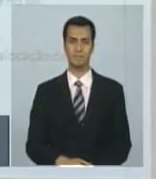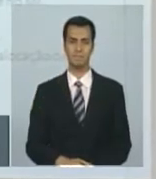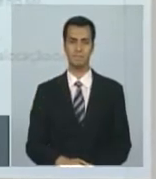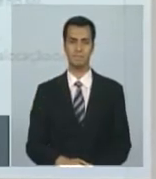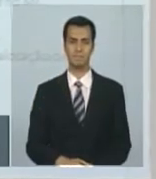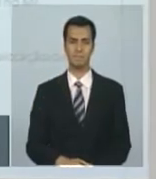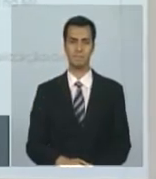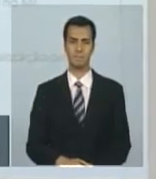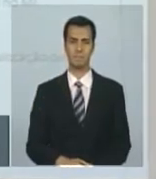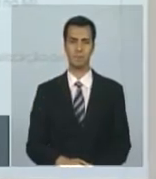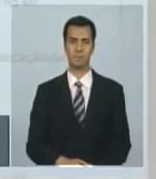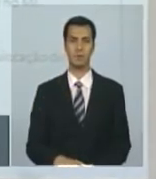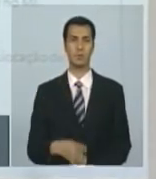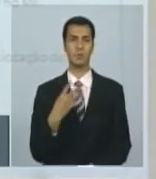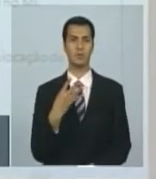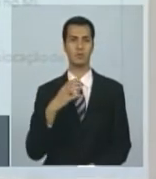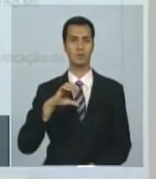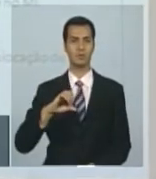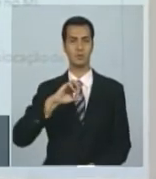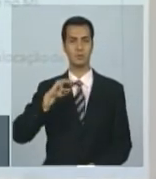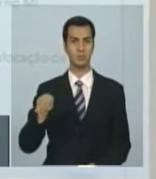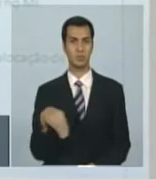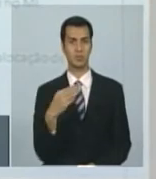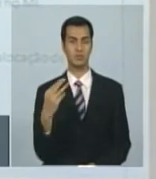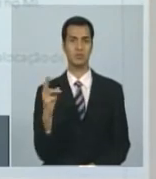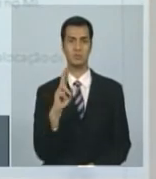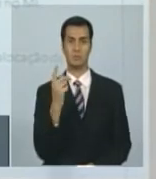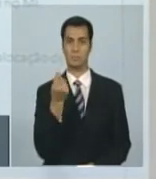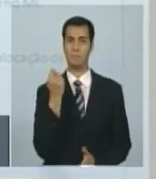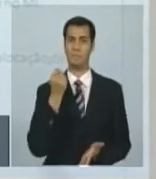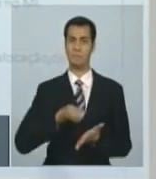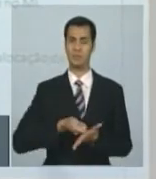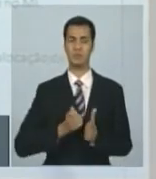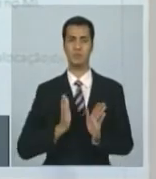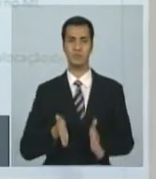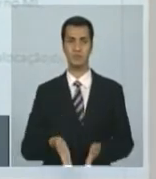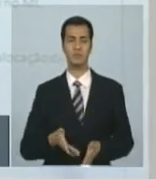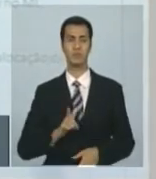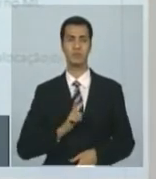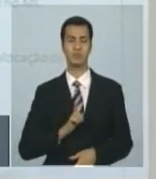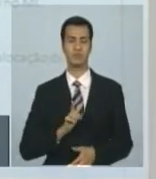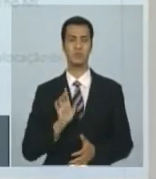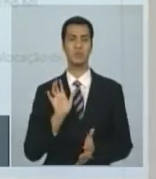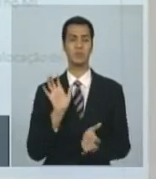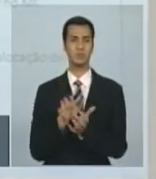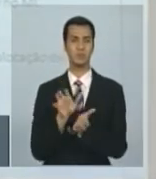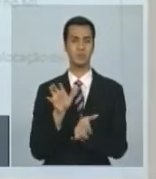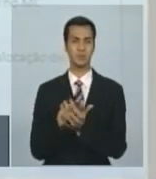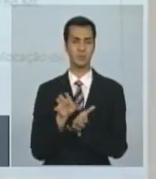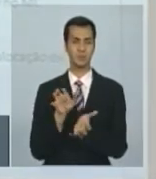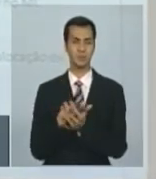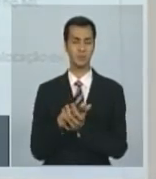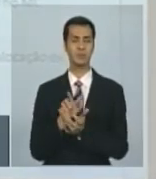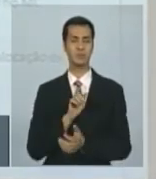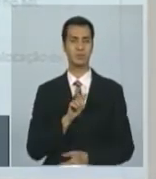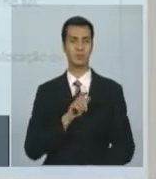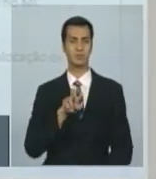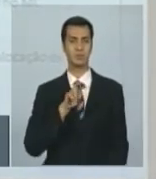Dos 49 milhões pagos do ano, aí ele está aqui me informando que Pernambuco responde por